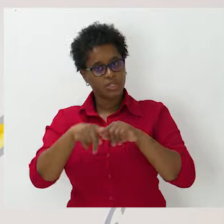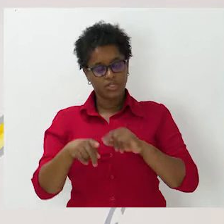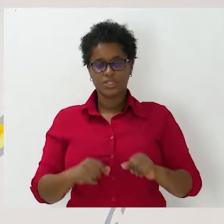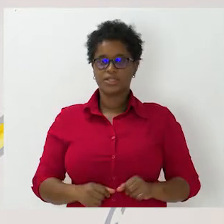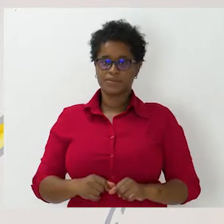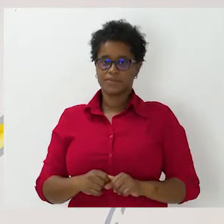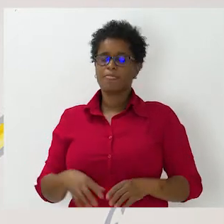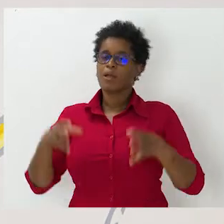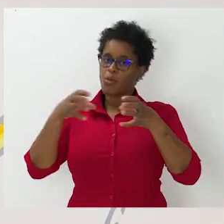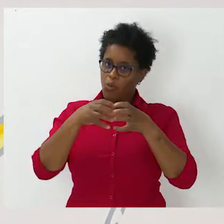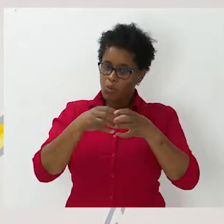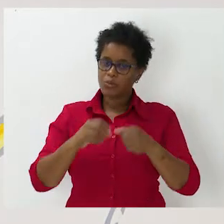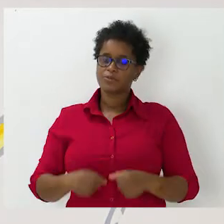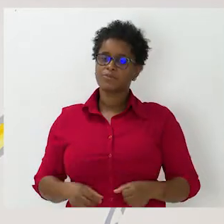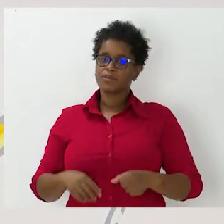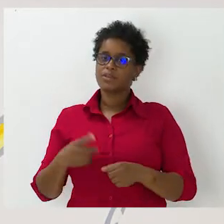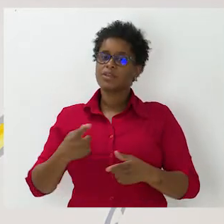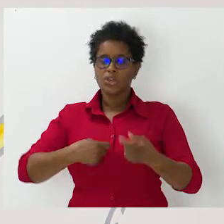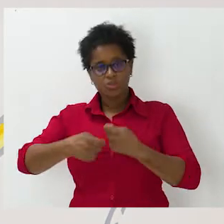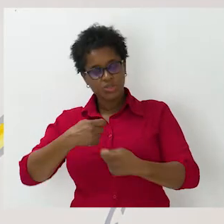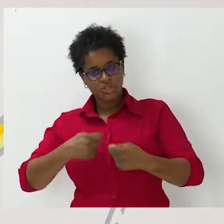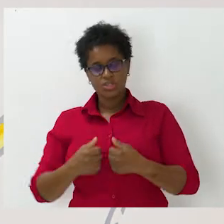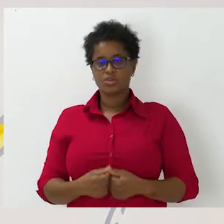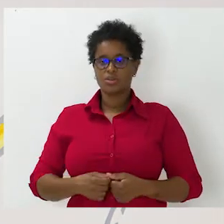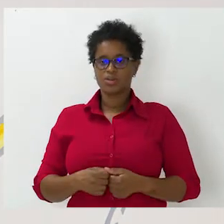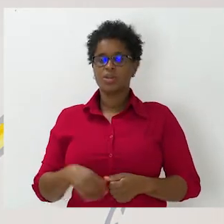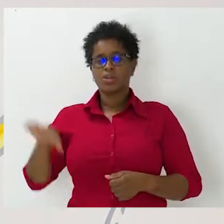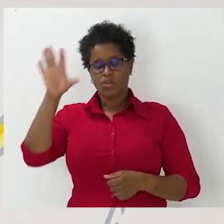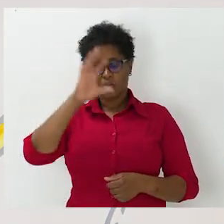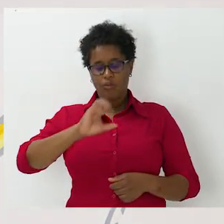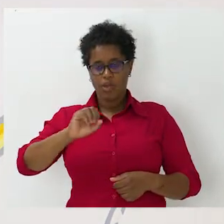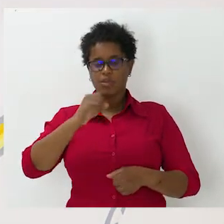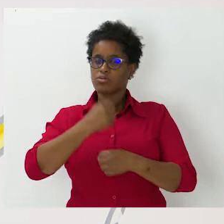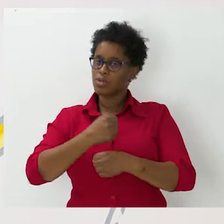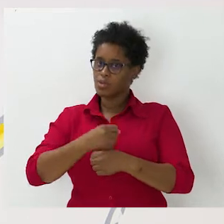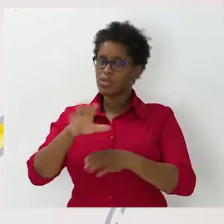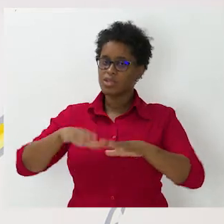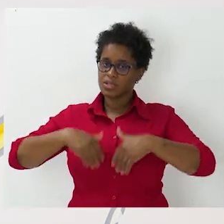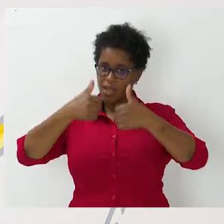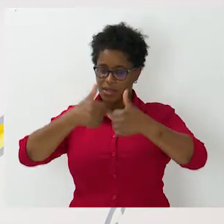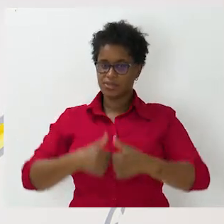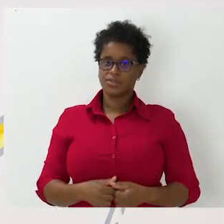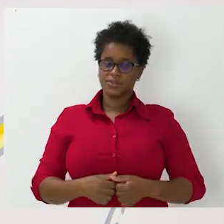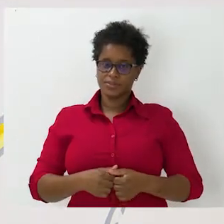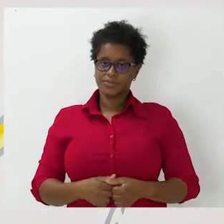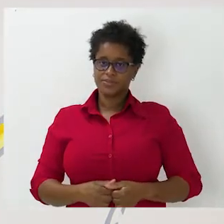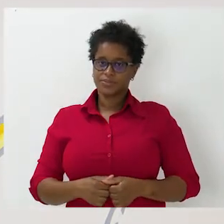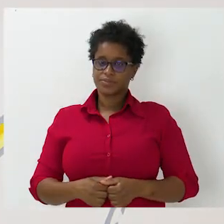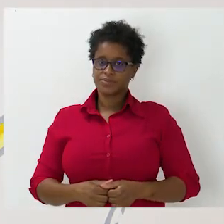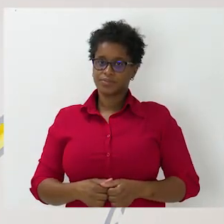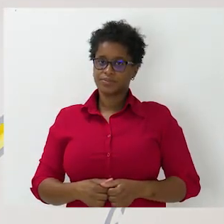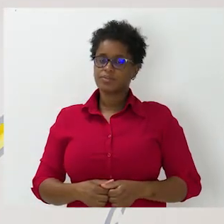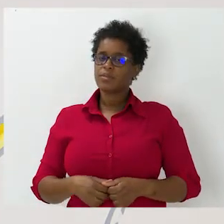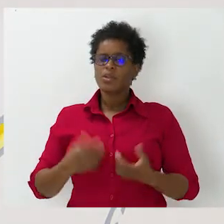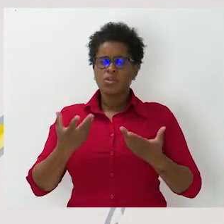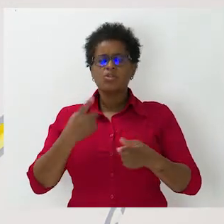política, grupos que administram e governam as cidades. Um facto